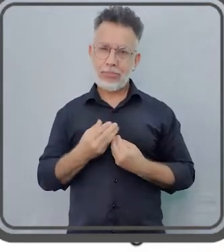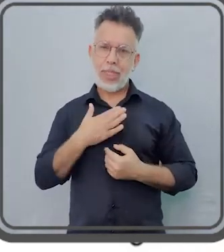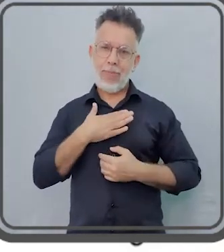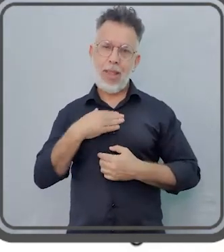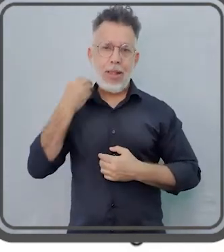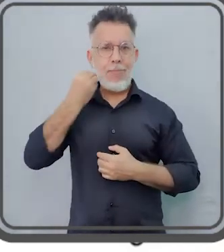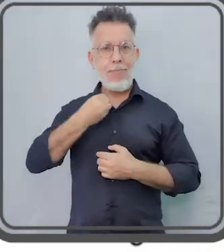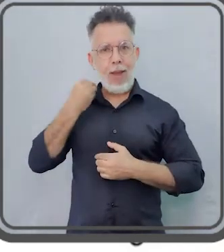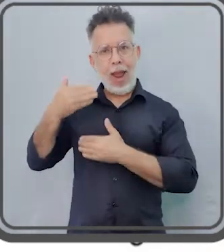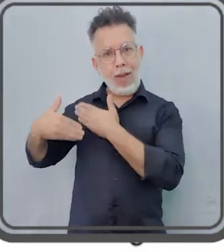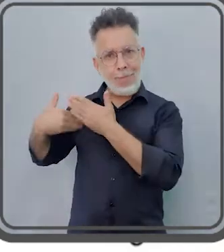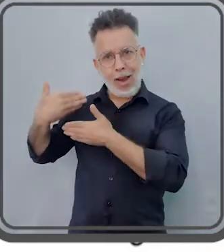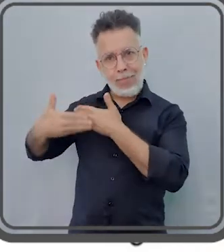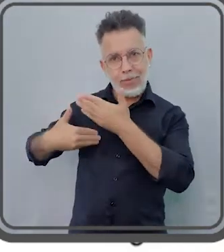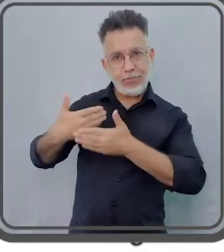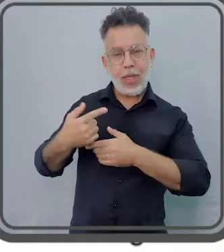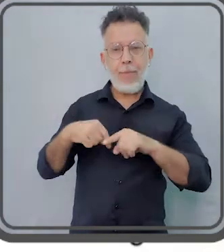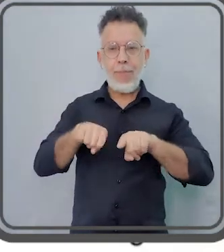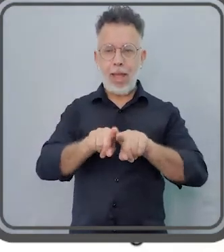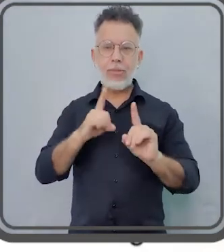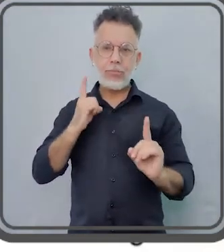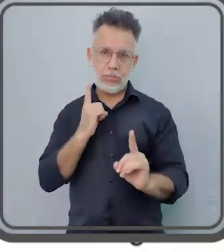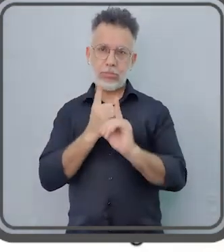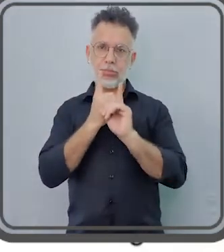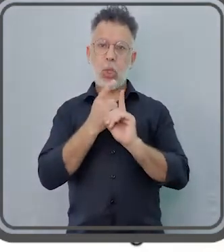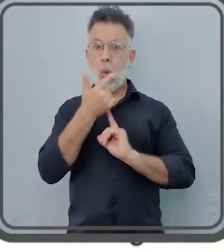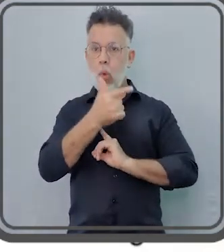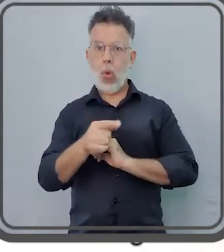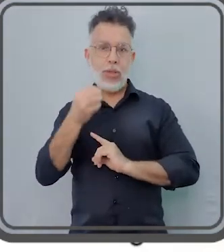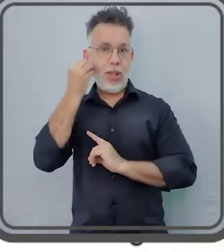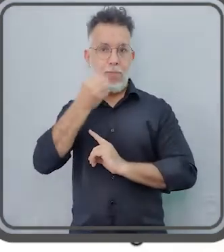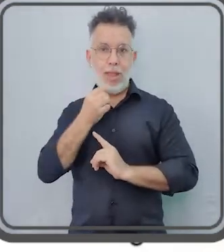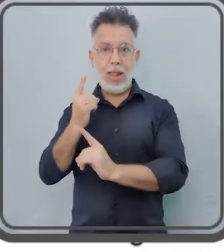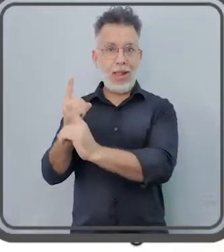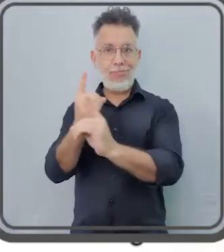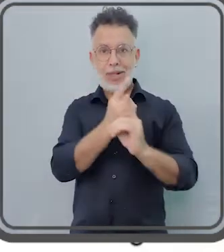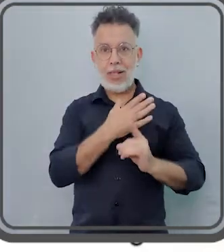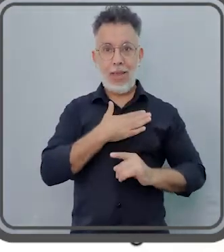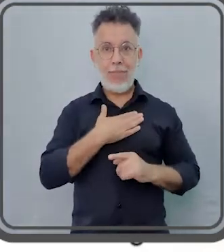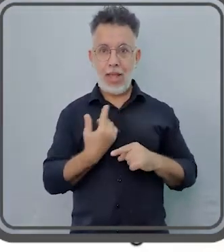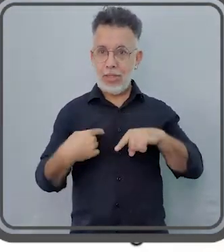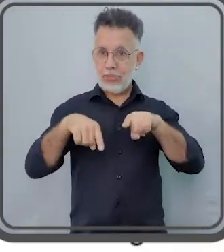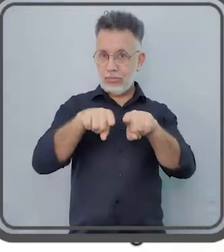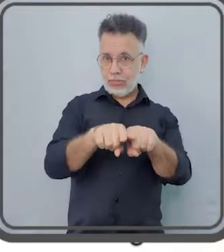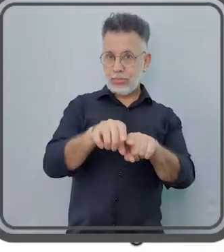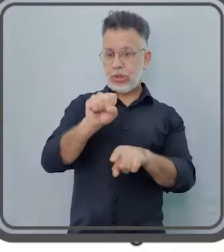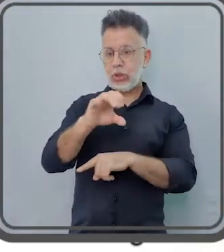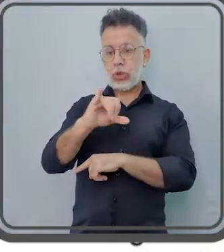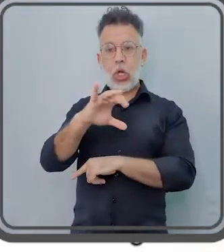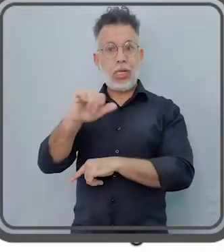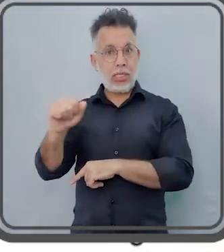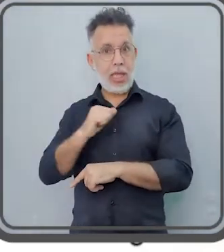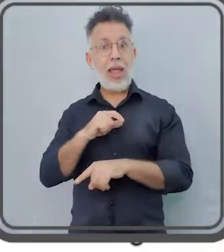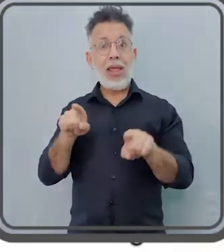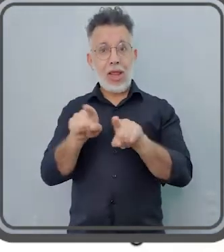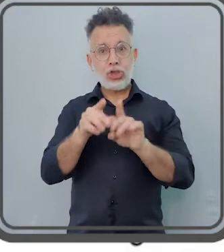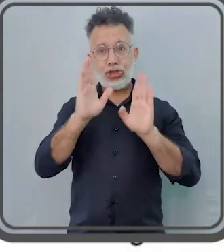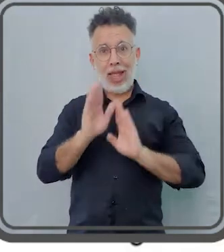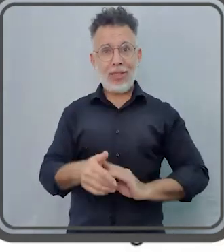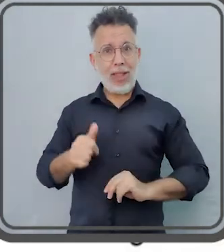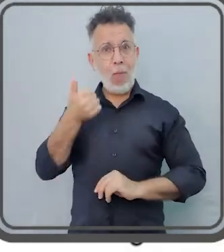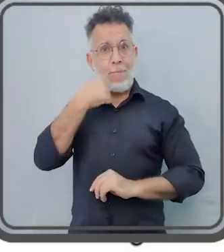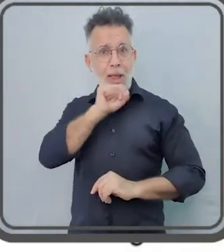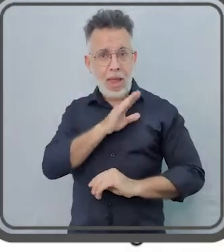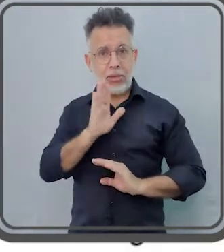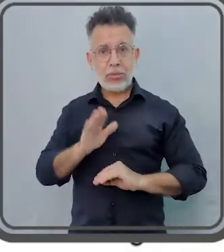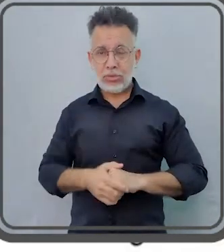que encontra outras jornadas das minhas sócias, por exemplo, que são mães e que têm talvez batalhas diferentes, mas que